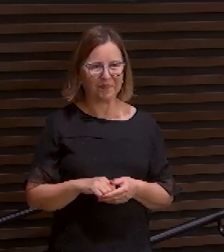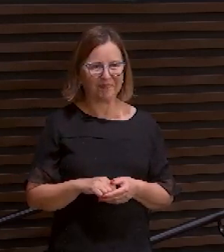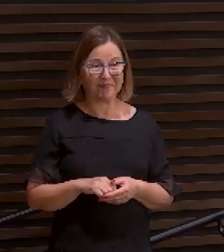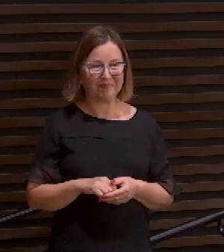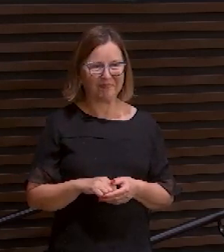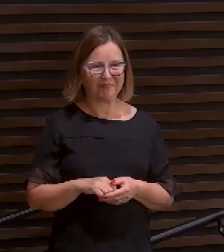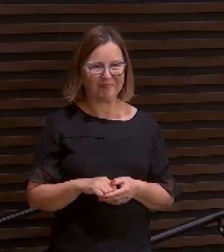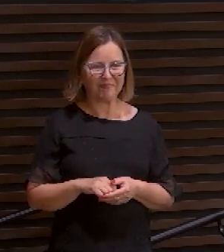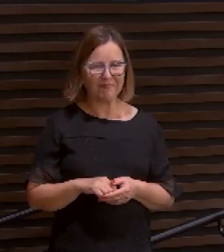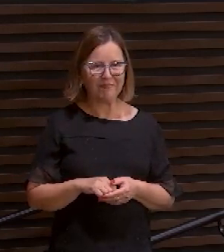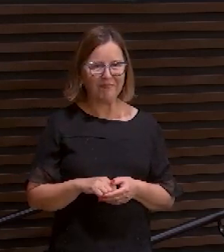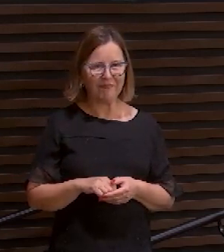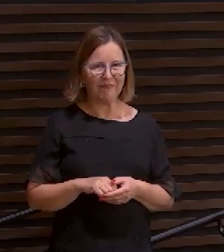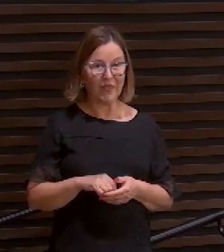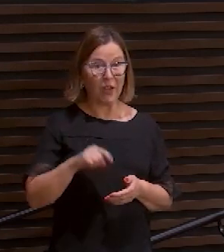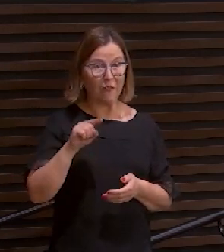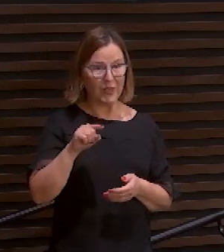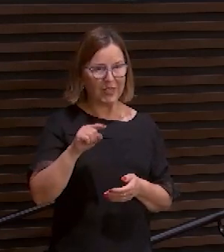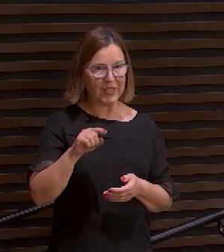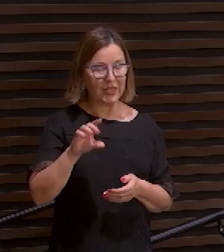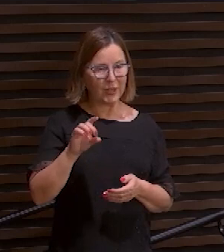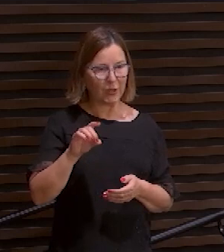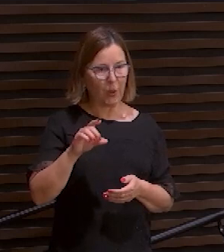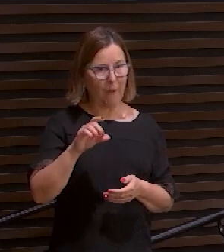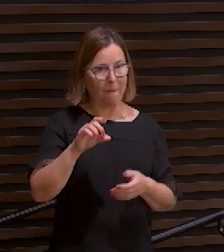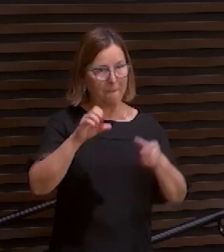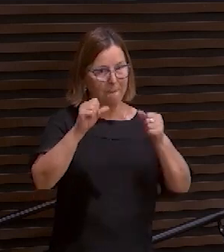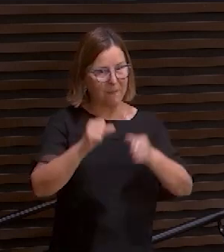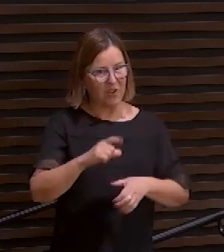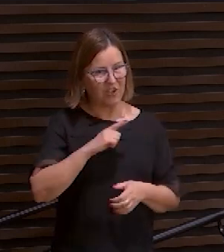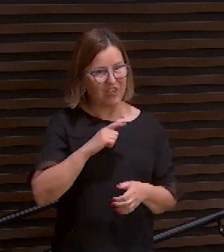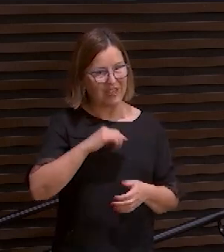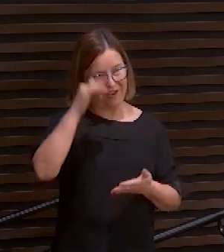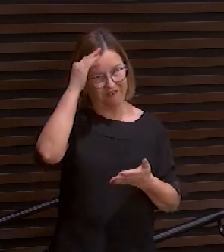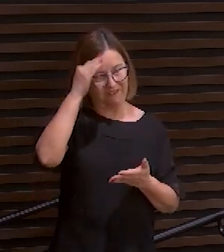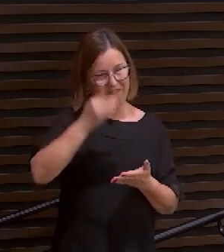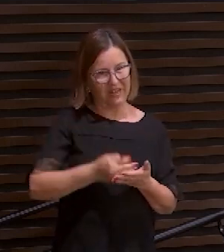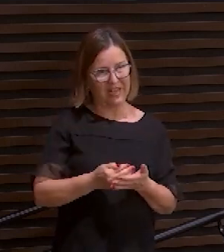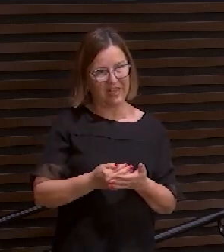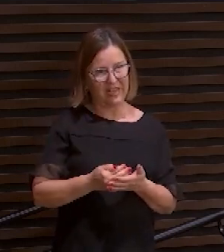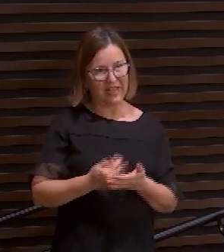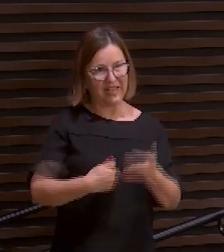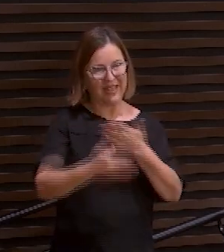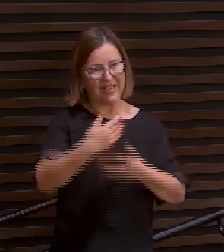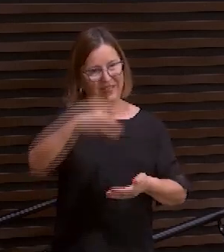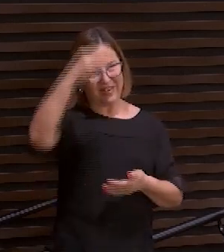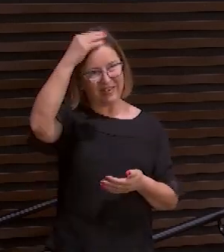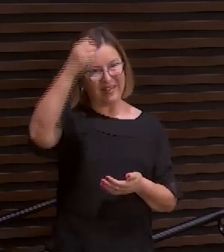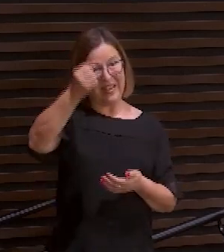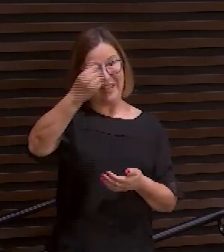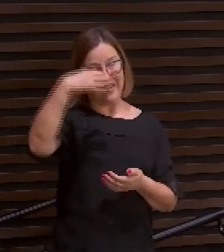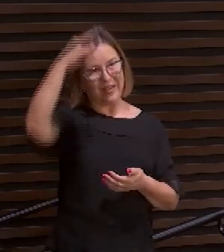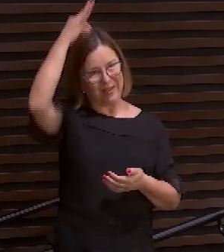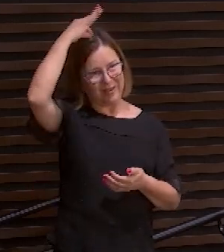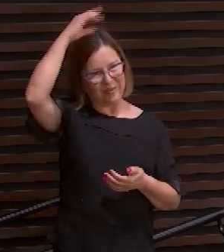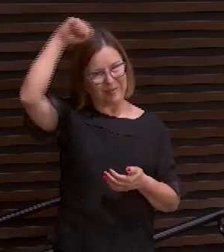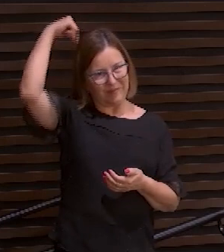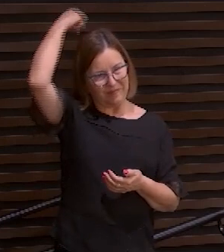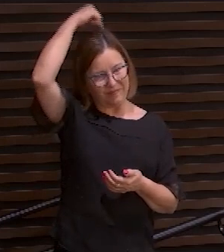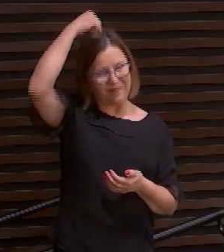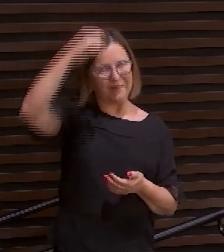você só pode tê-la pela revelação do Espírito Santo